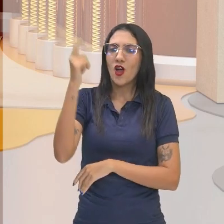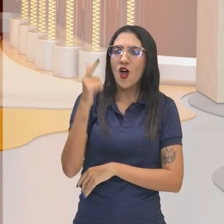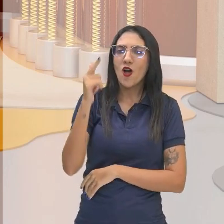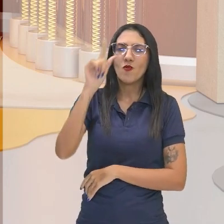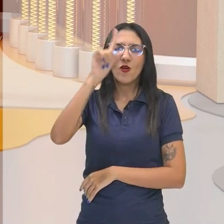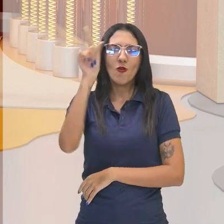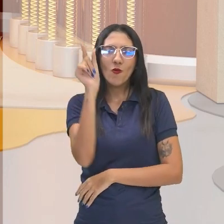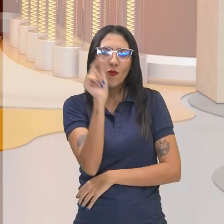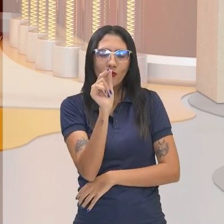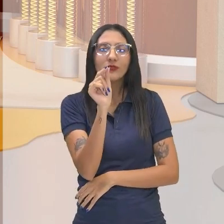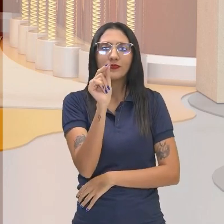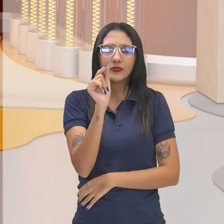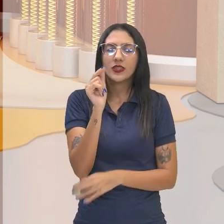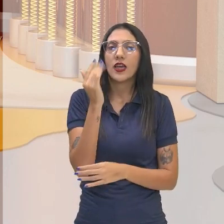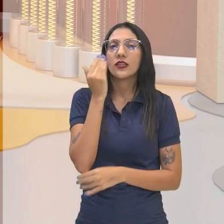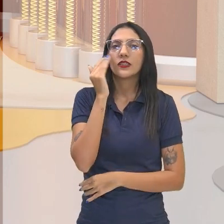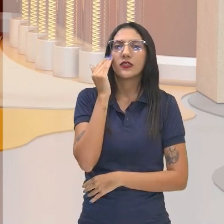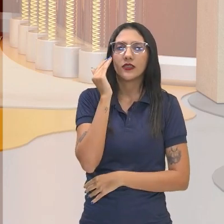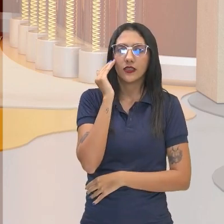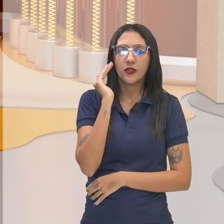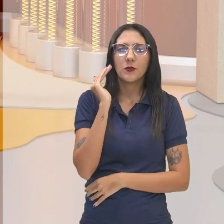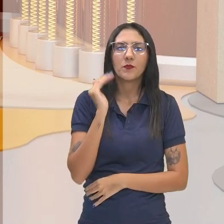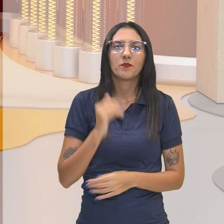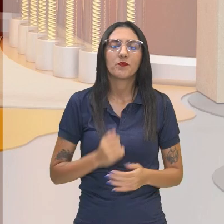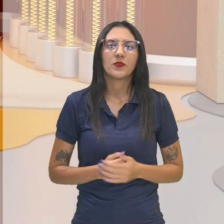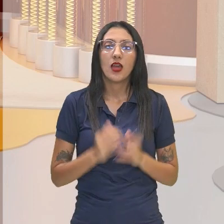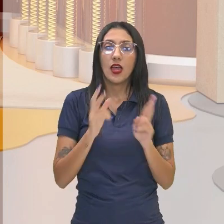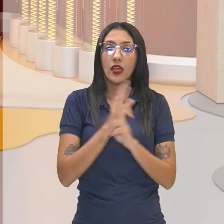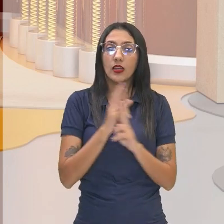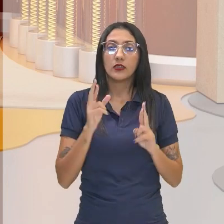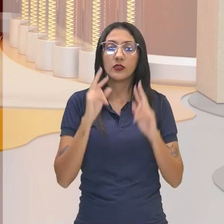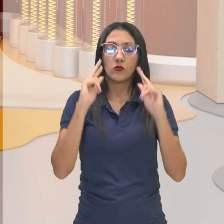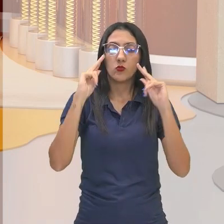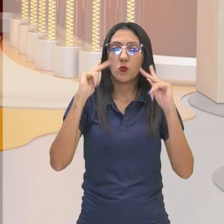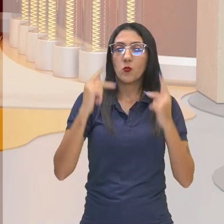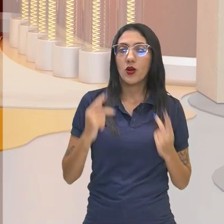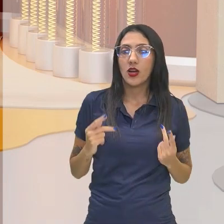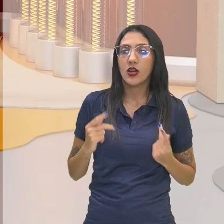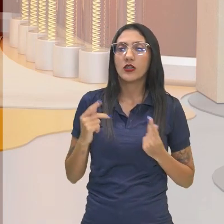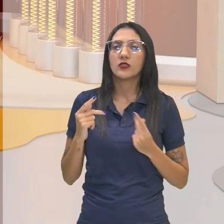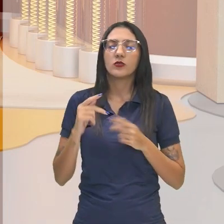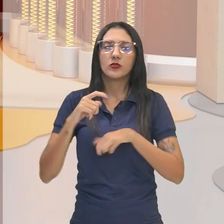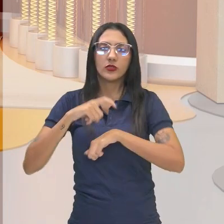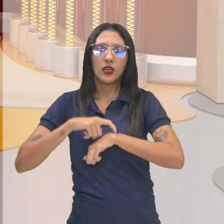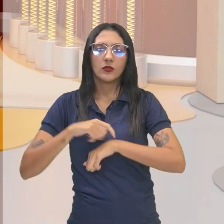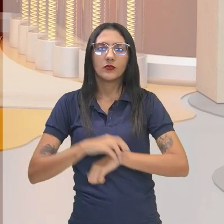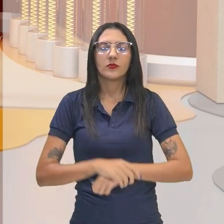essa relação entre humanos e o tempo.